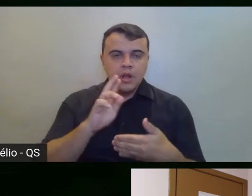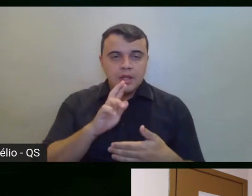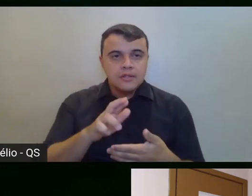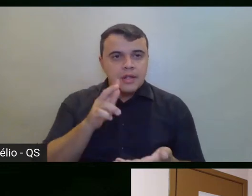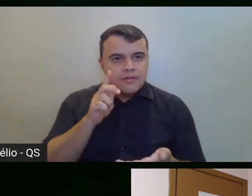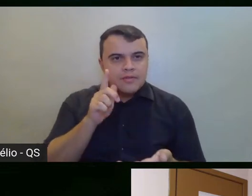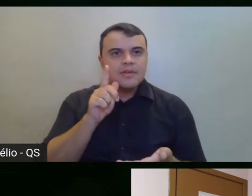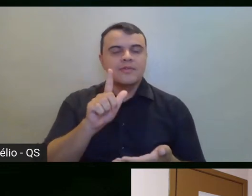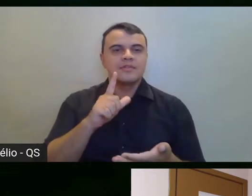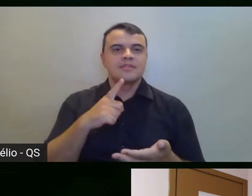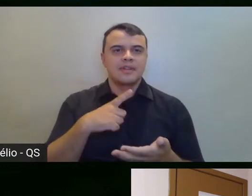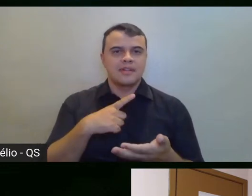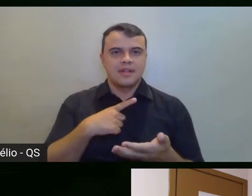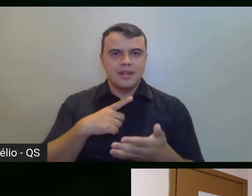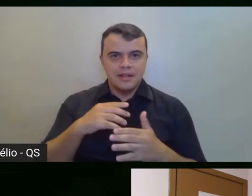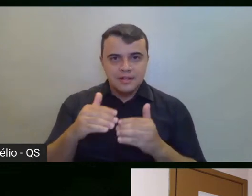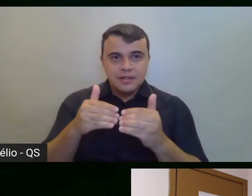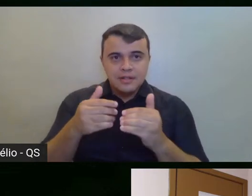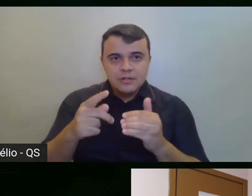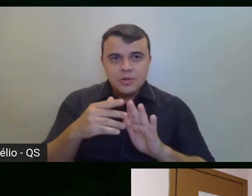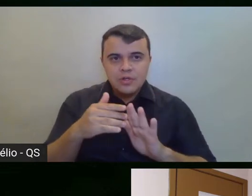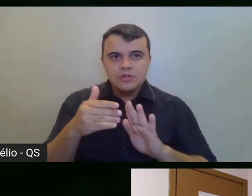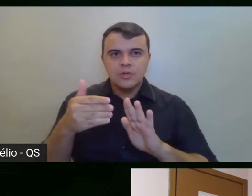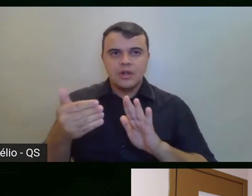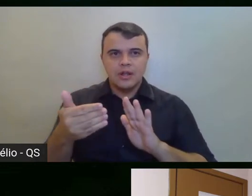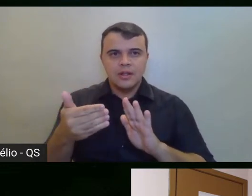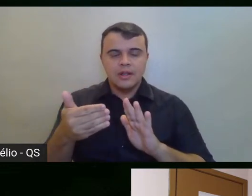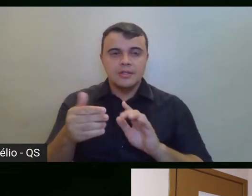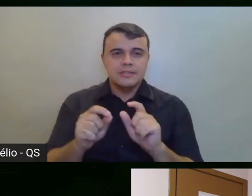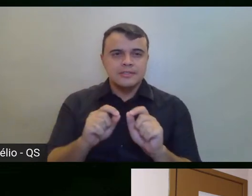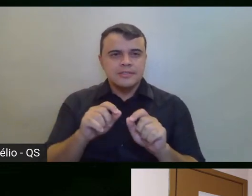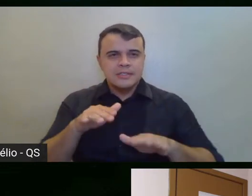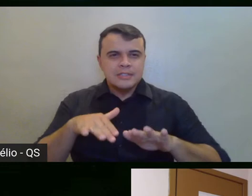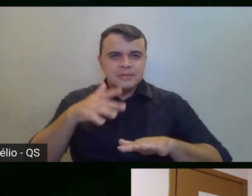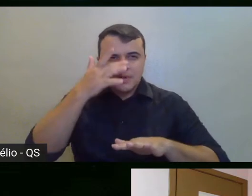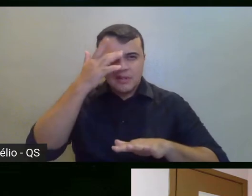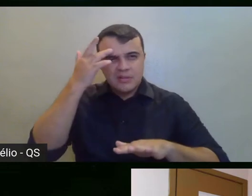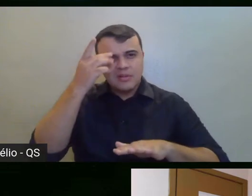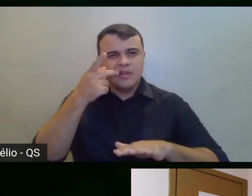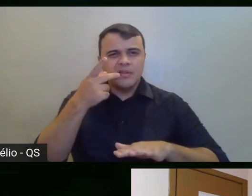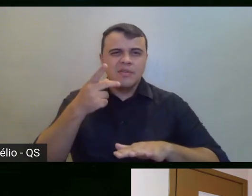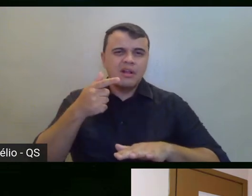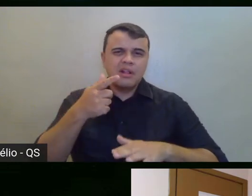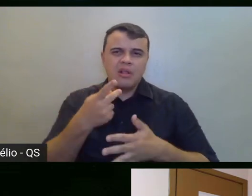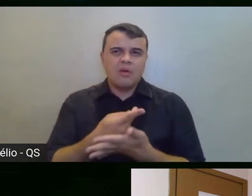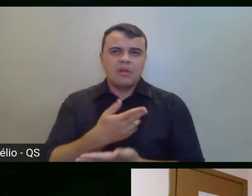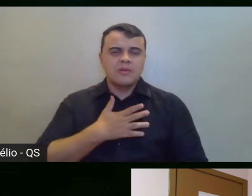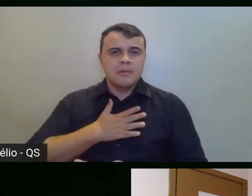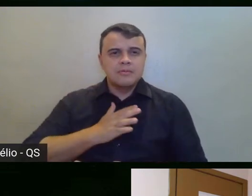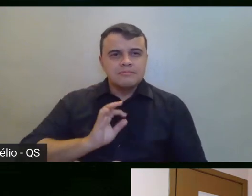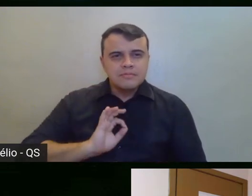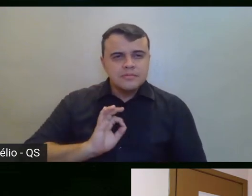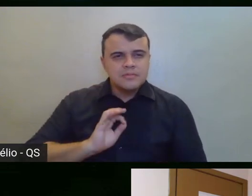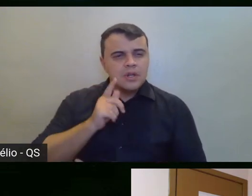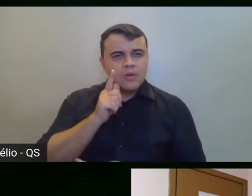colher ao longo da tua jornada então assim tem pessoas que fala assim ah nada acontece comigo